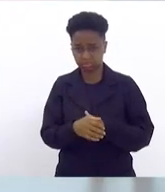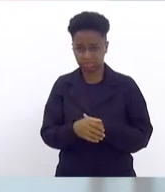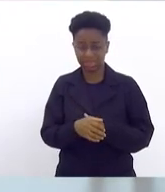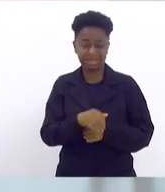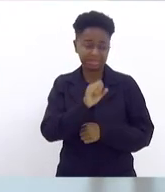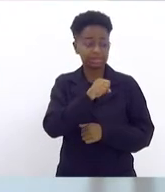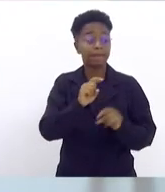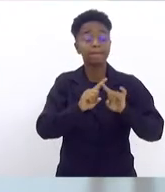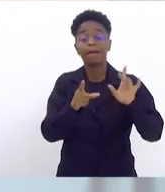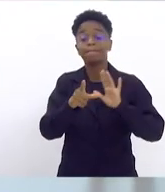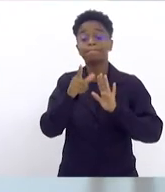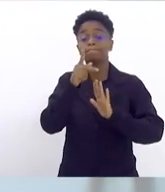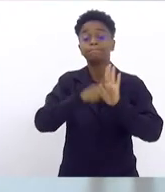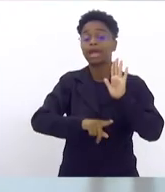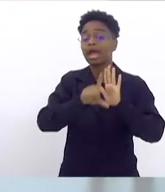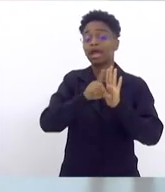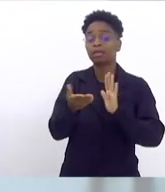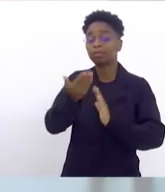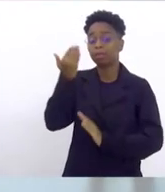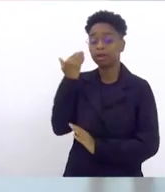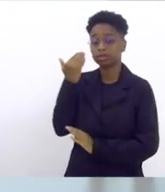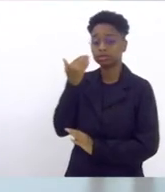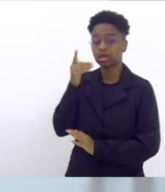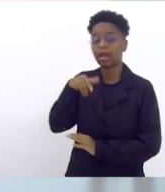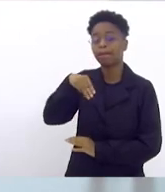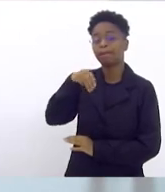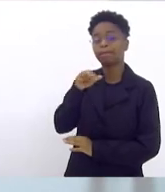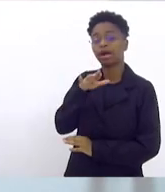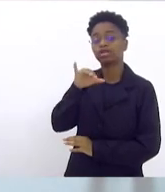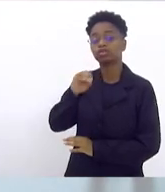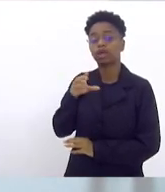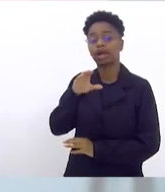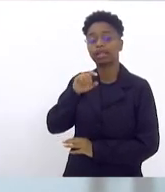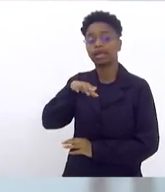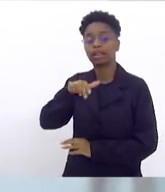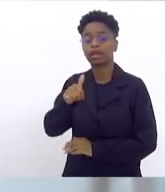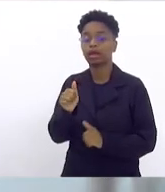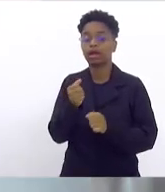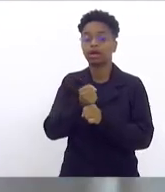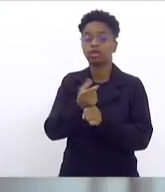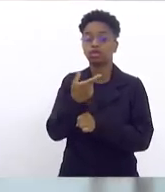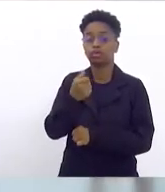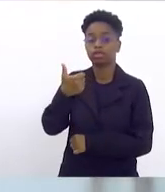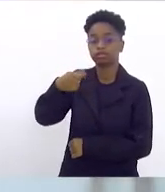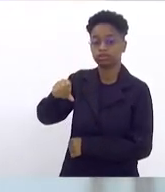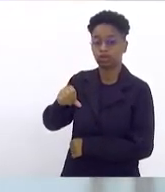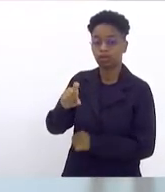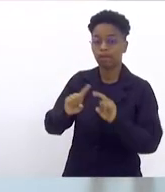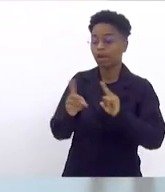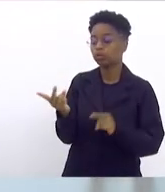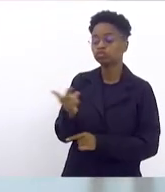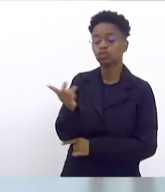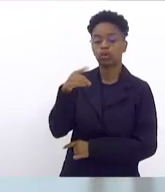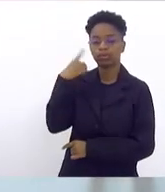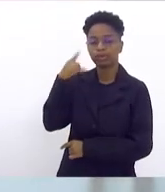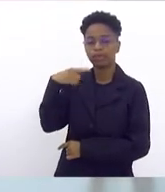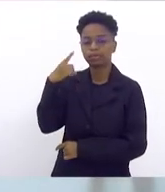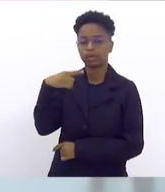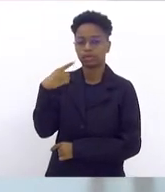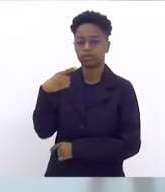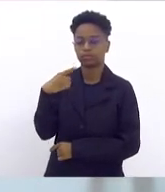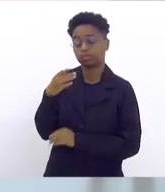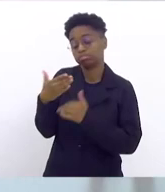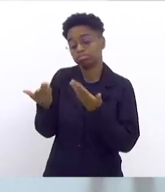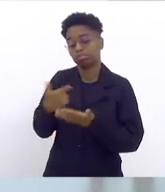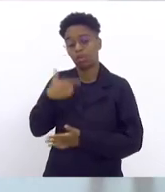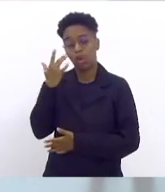Não, o PL é anterior, querido. É do Márcio Canella, de 19. Como os dois são deputados, Sim. Eu